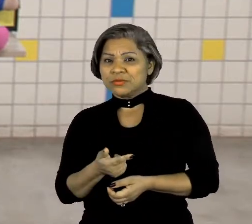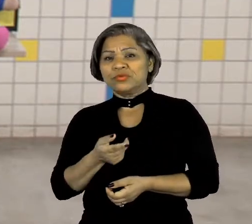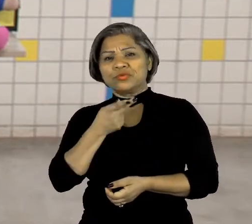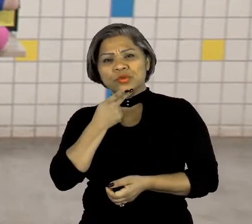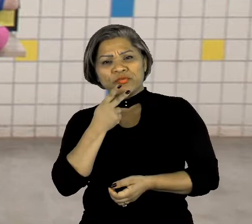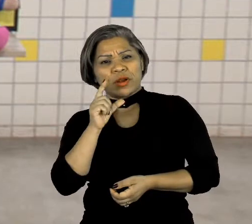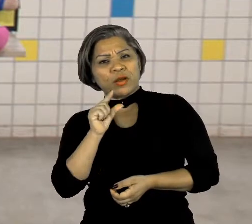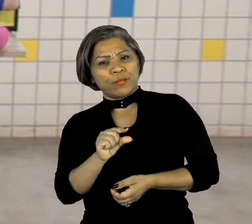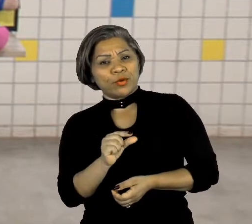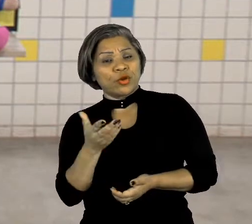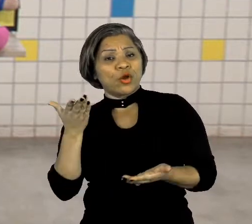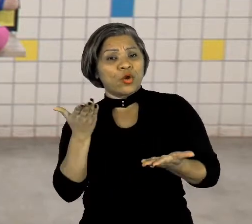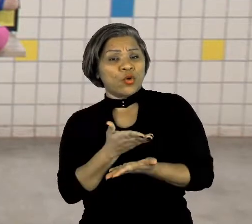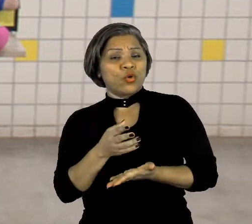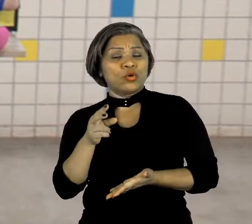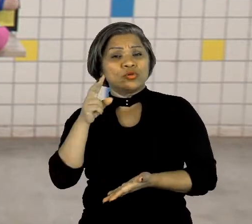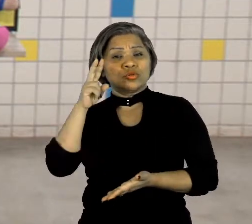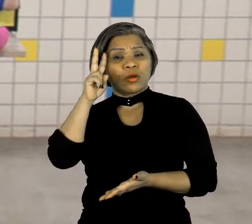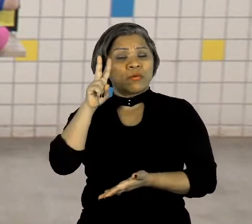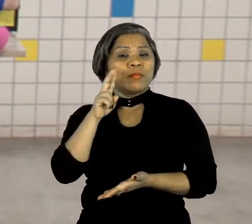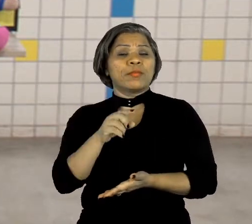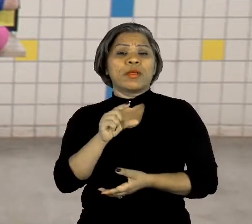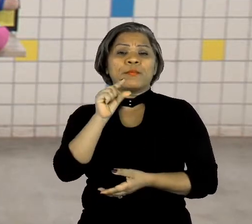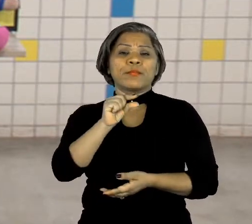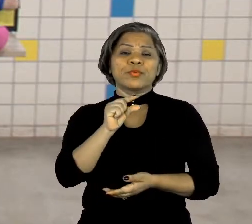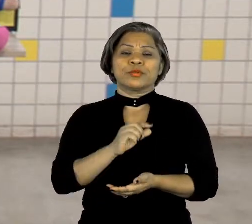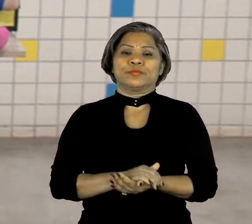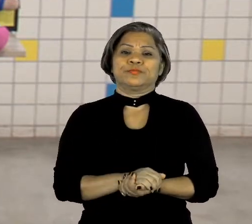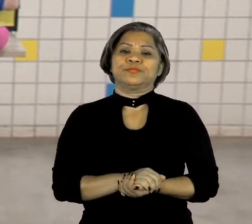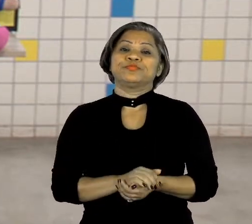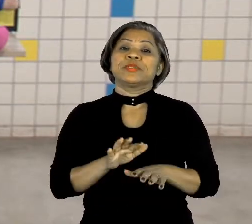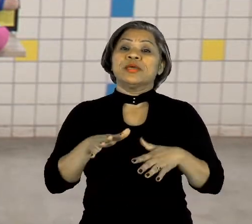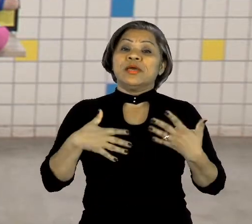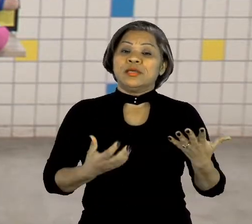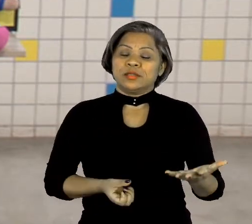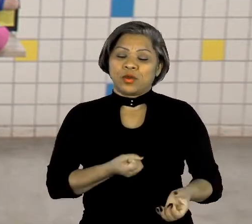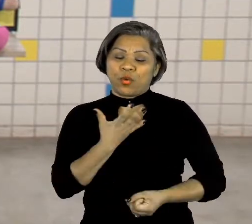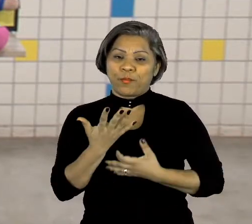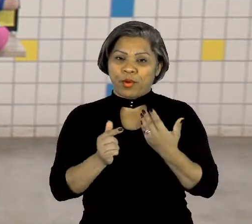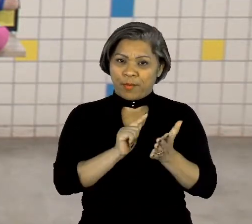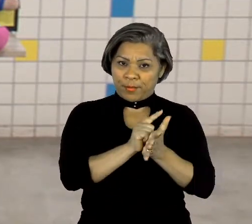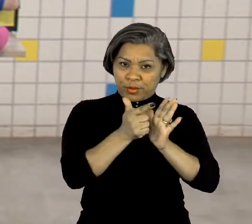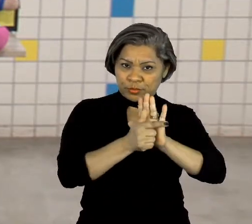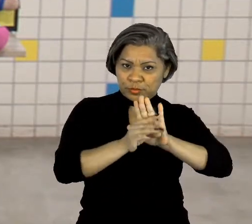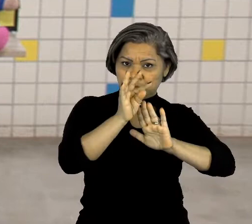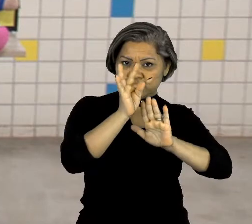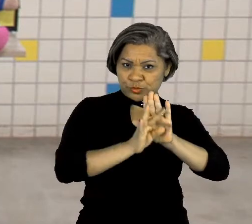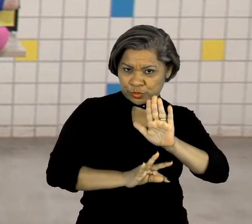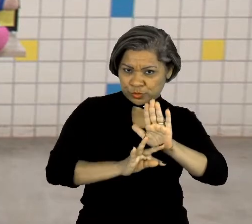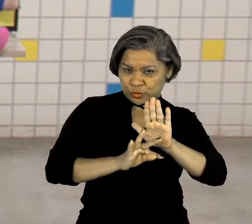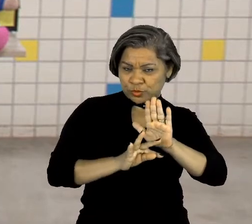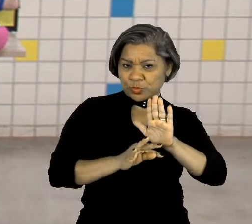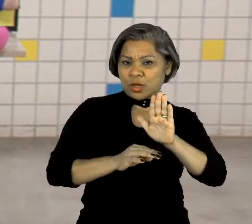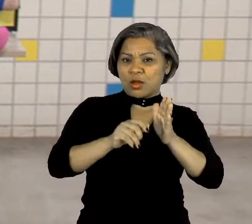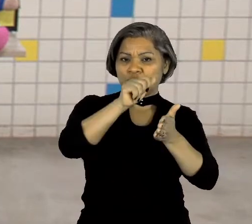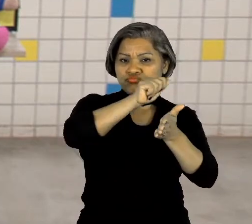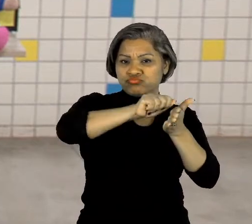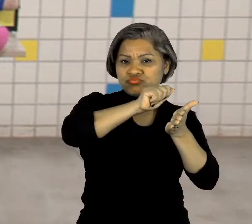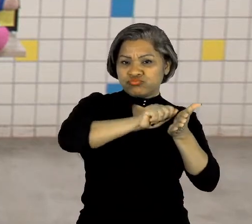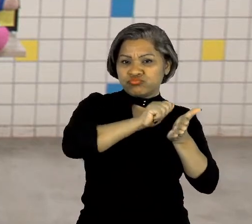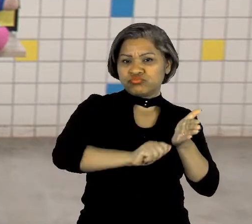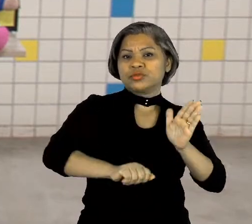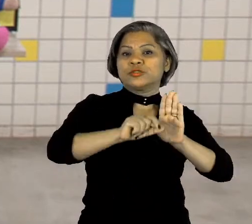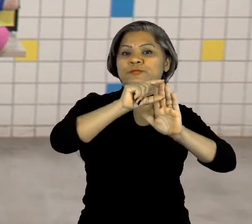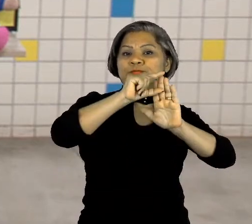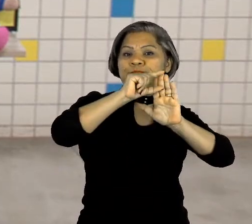nós vamos relembrar um pouquinho mais. Então, o poema é um gênero textual escrito em verso. Os versos são cada